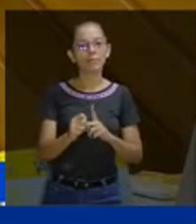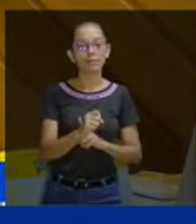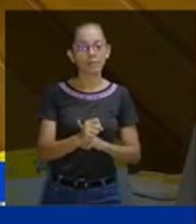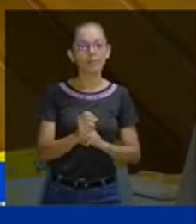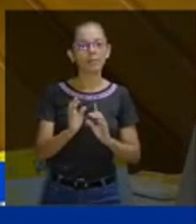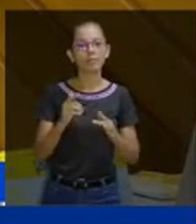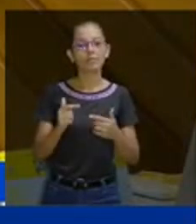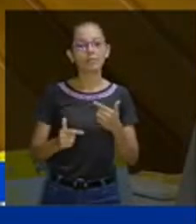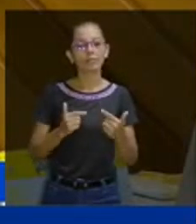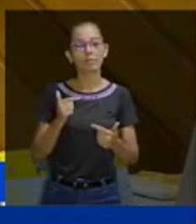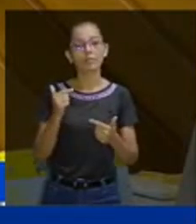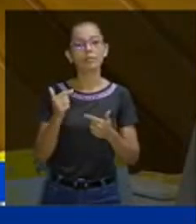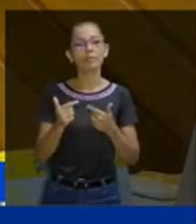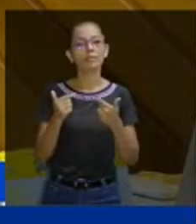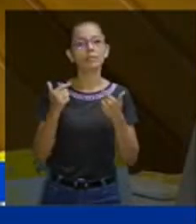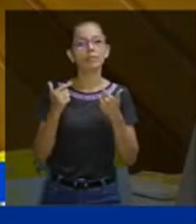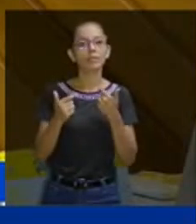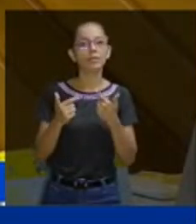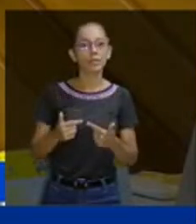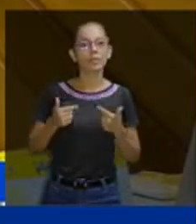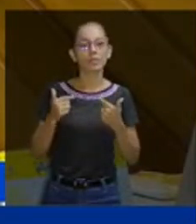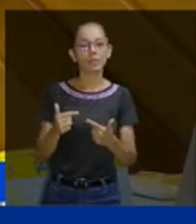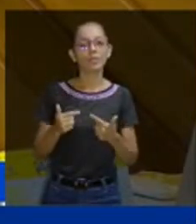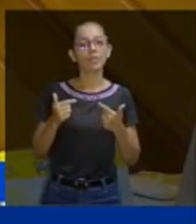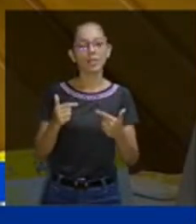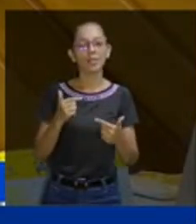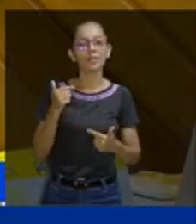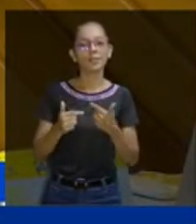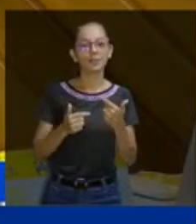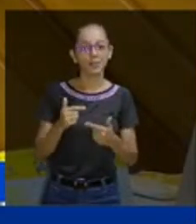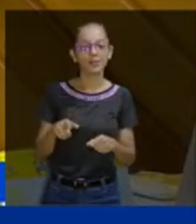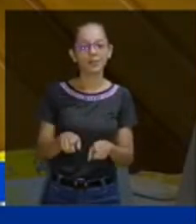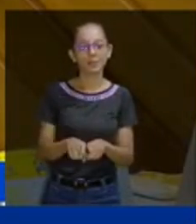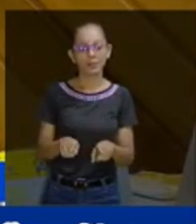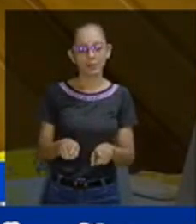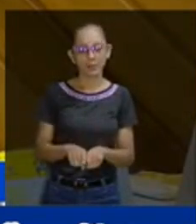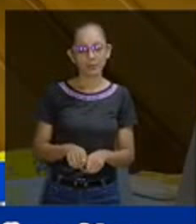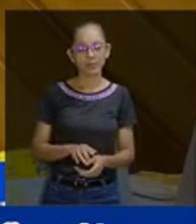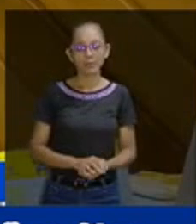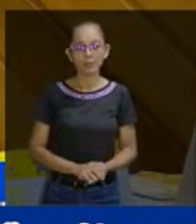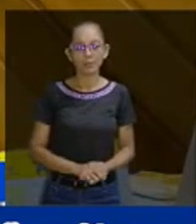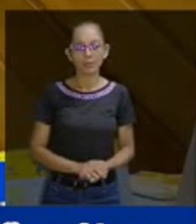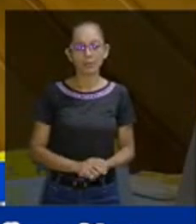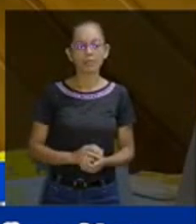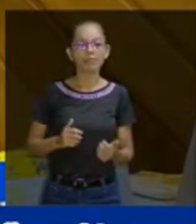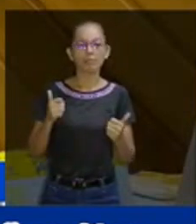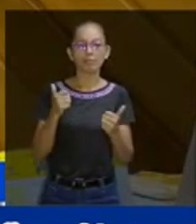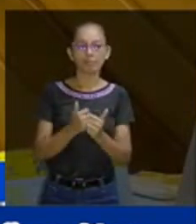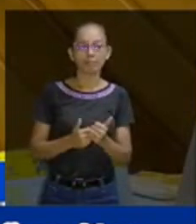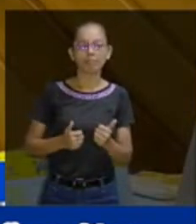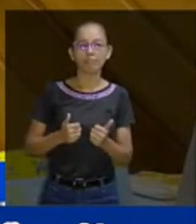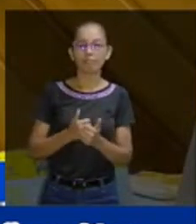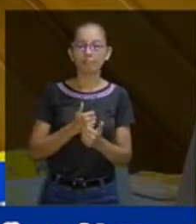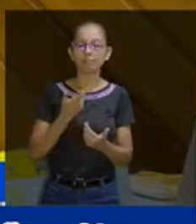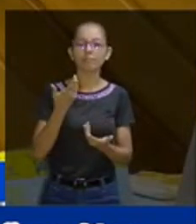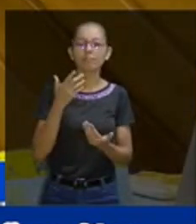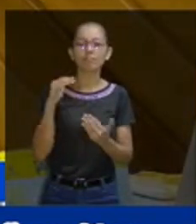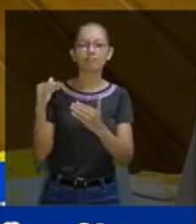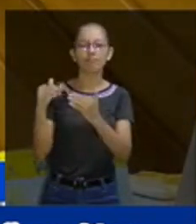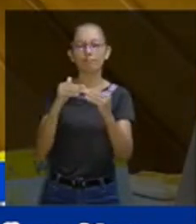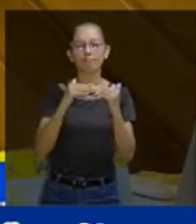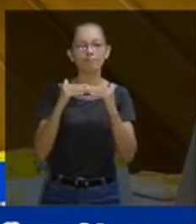dificuldades, procurei responder à altura nas expectativas e exigências do cargo e prossegui com